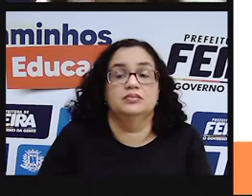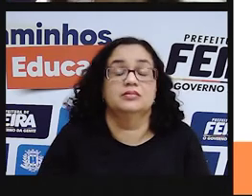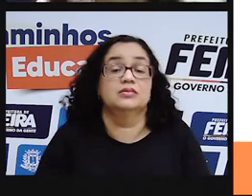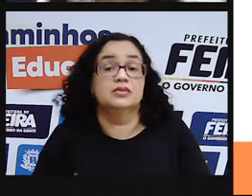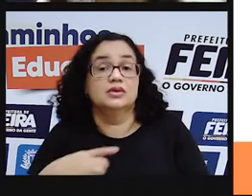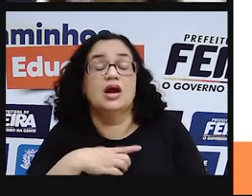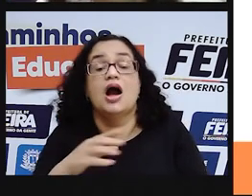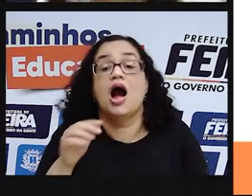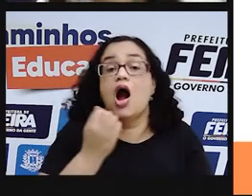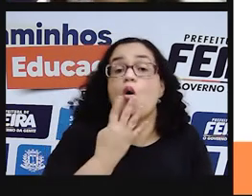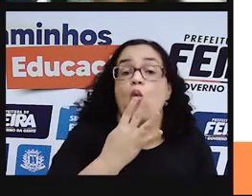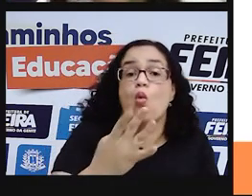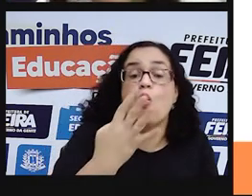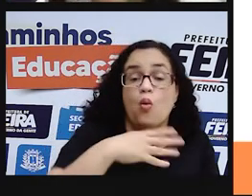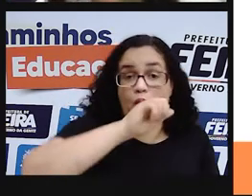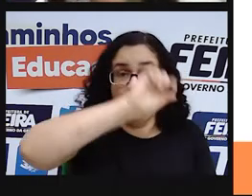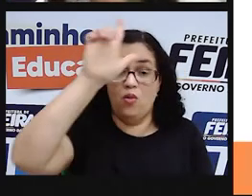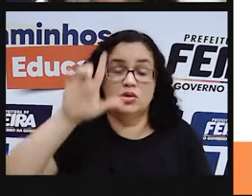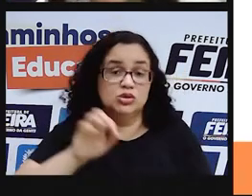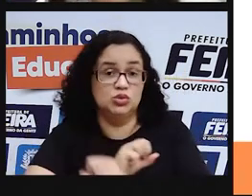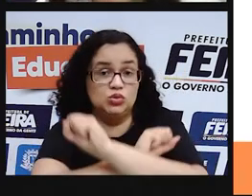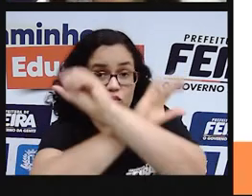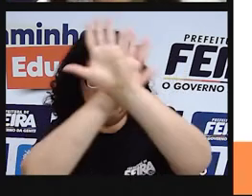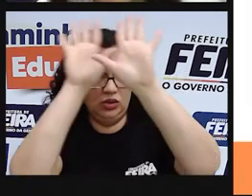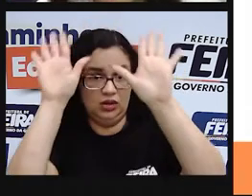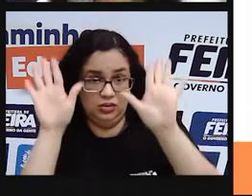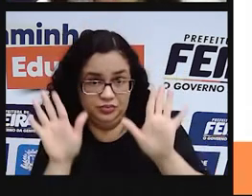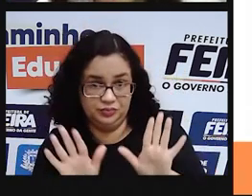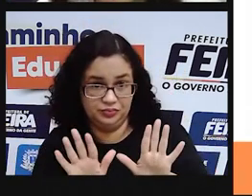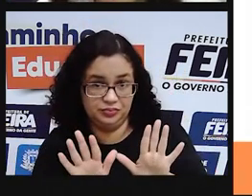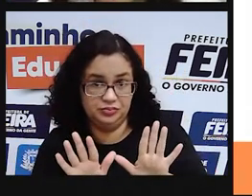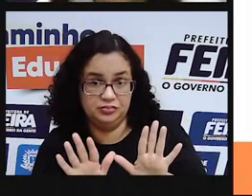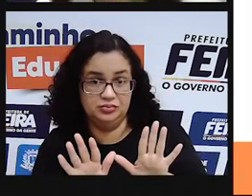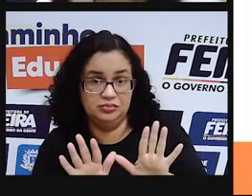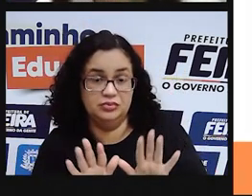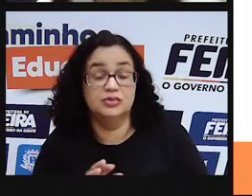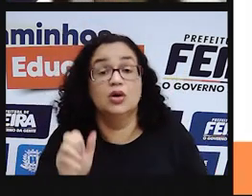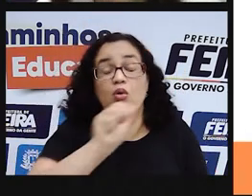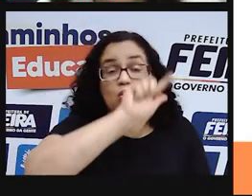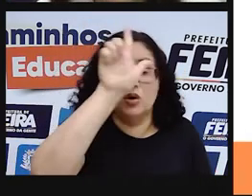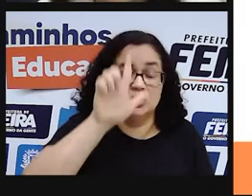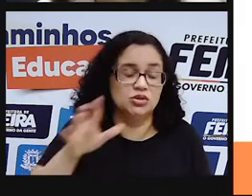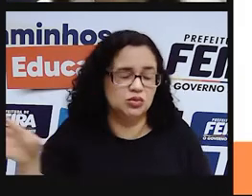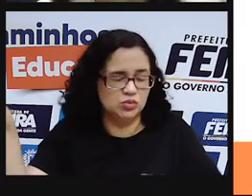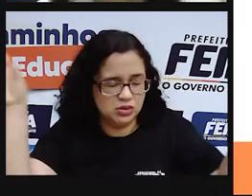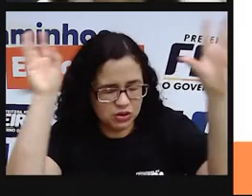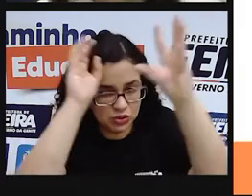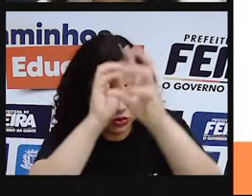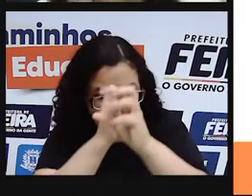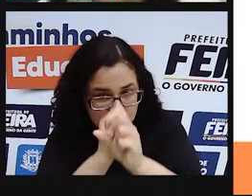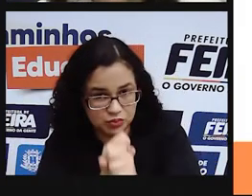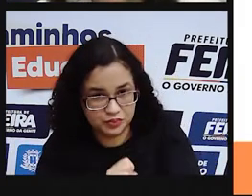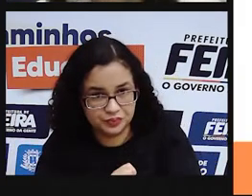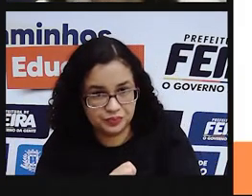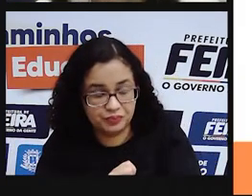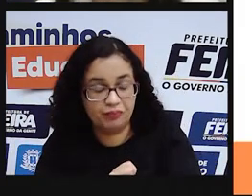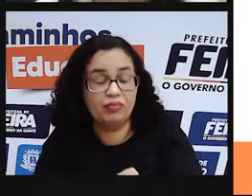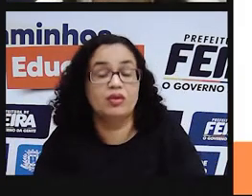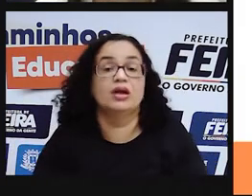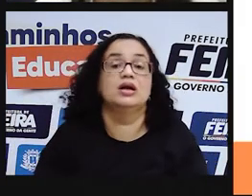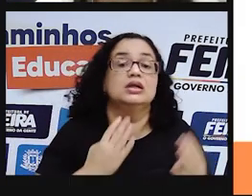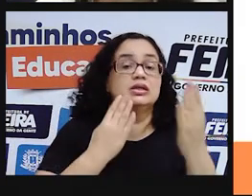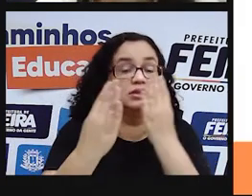a cor azul tanto azul claro né Principalmente o azul escuro que está diretamente